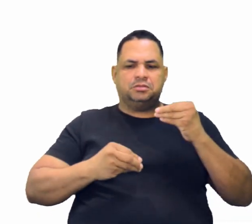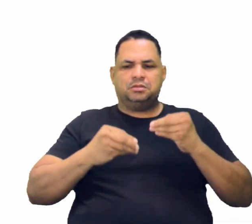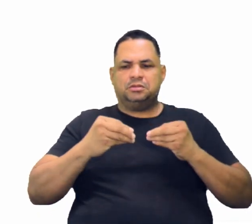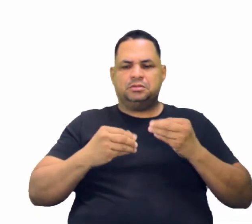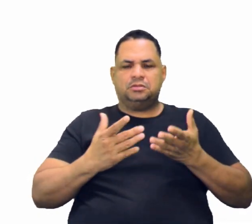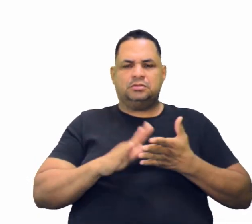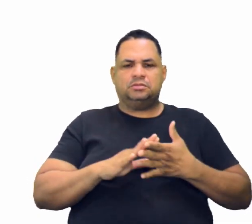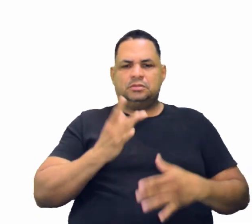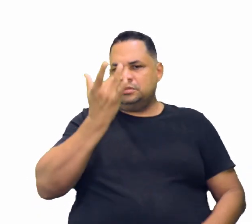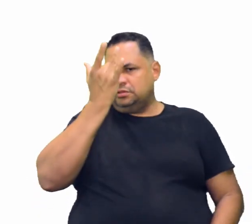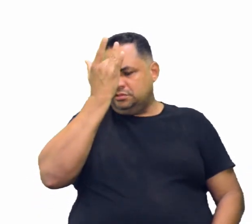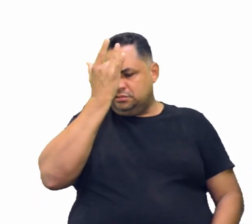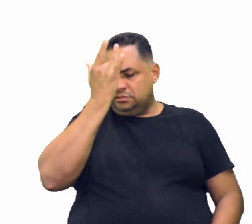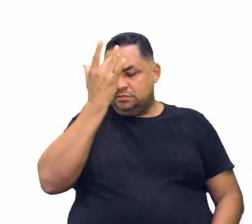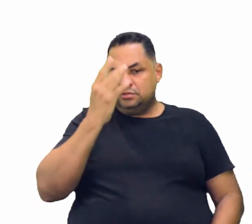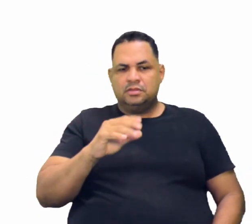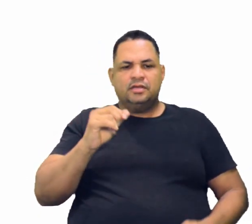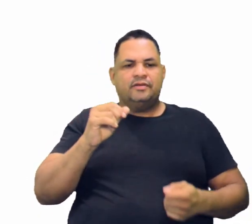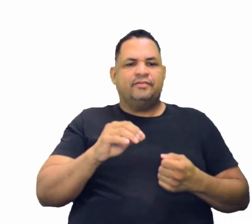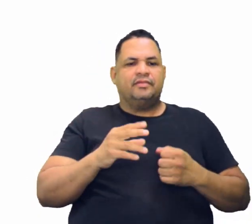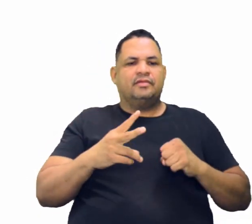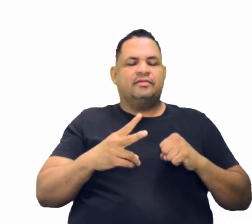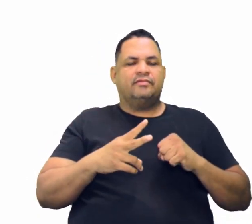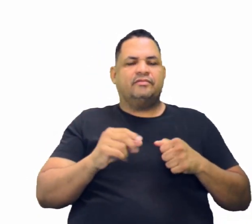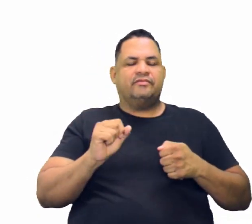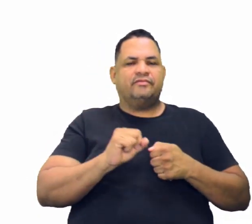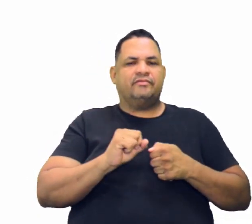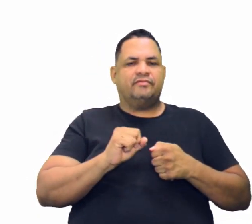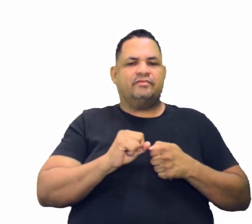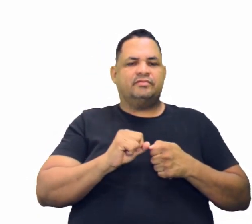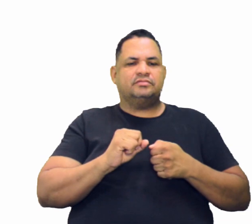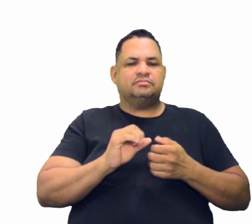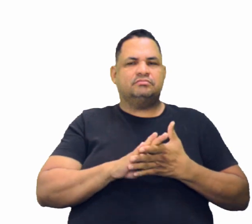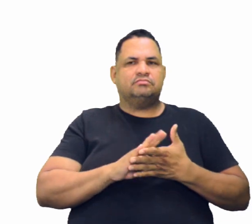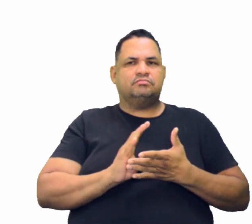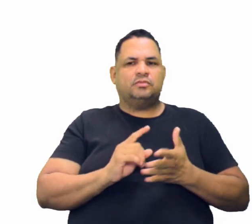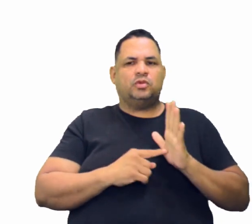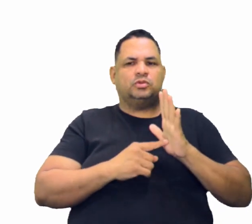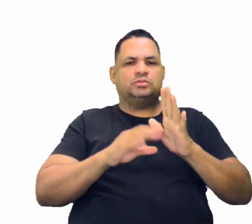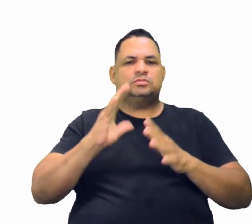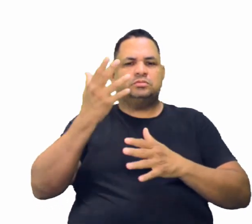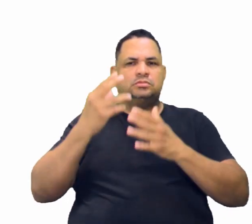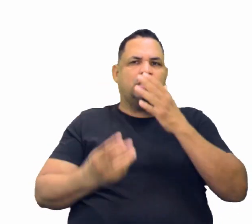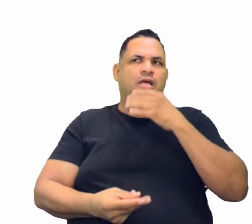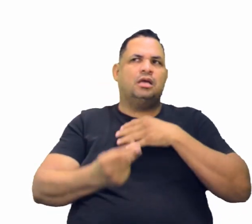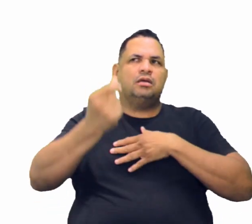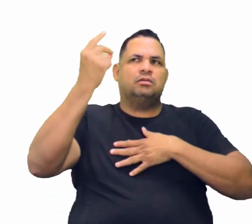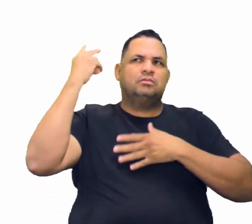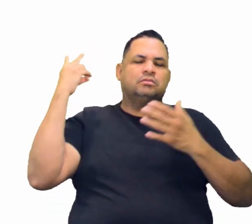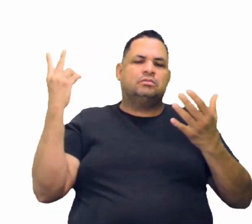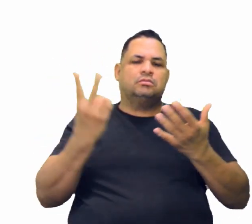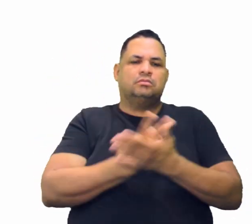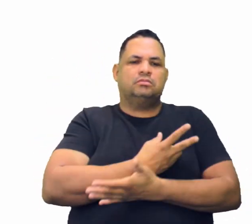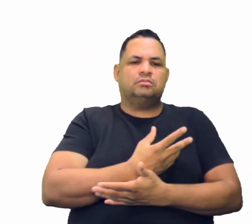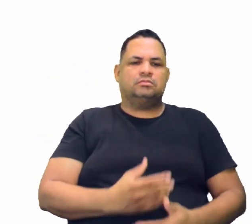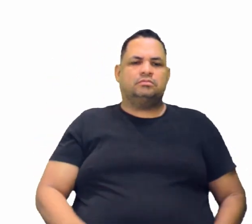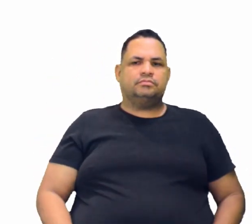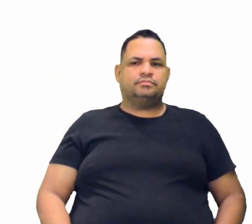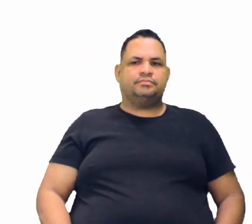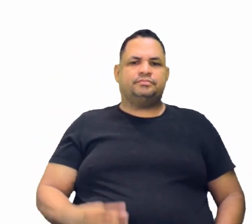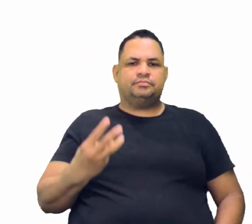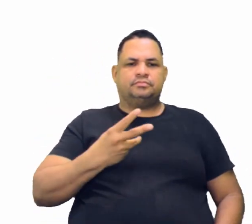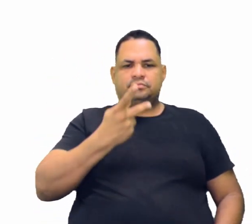Mas não fica fácil falar assim, verbo fazer indicando tempo decorrido, tempo passado, fica